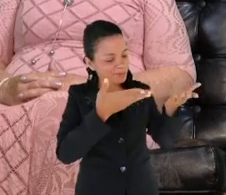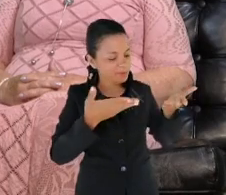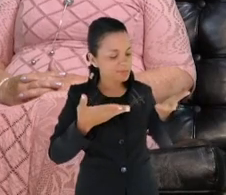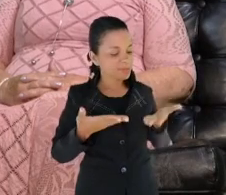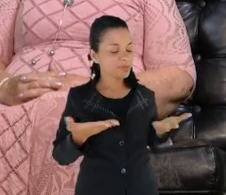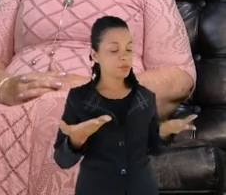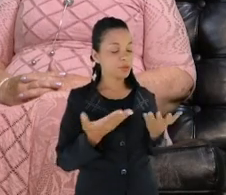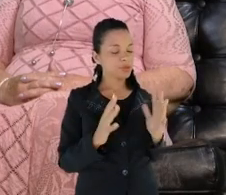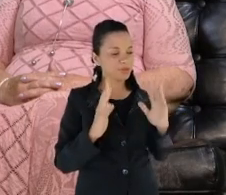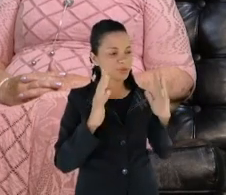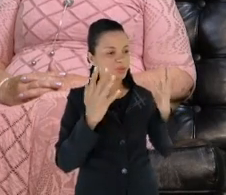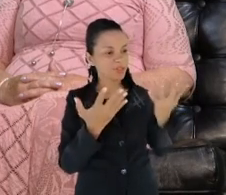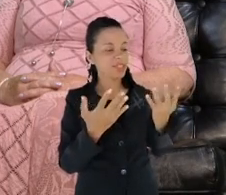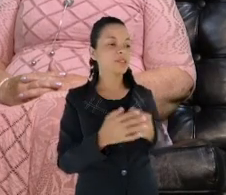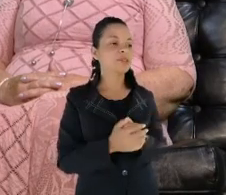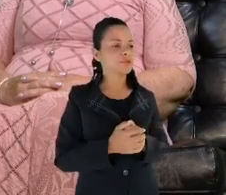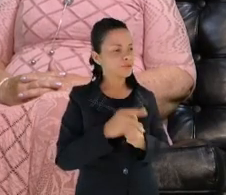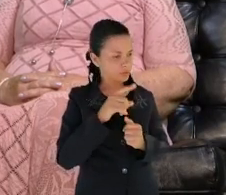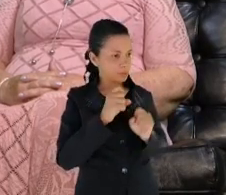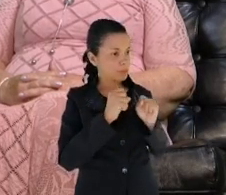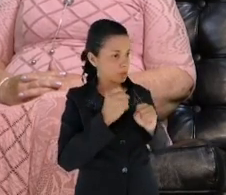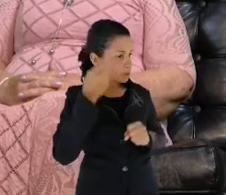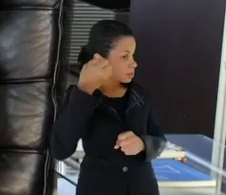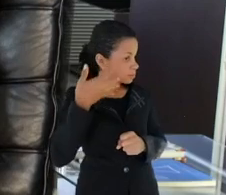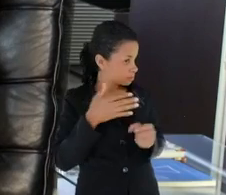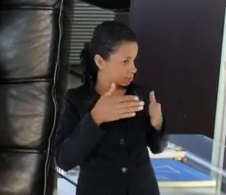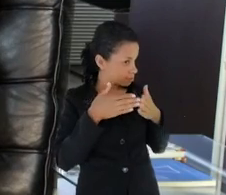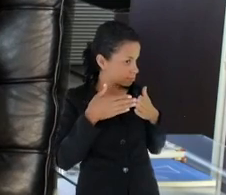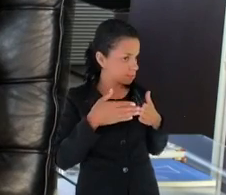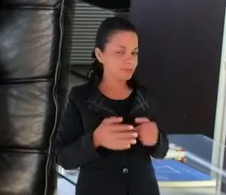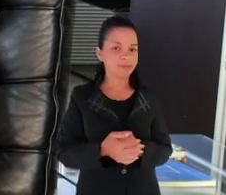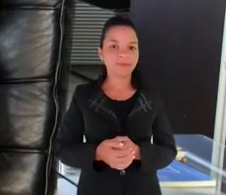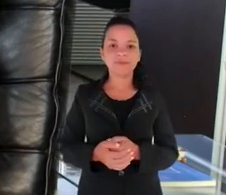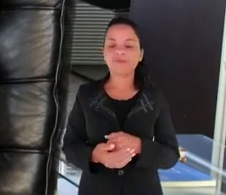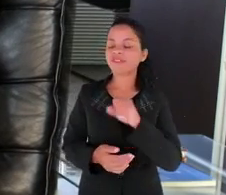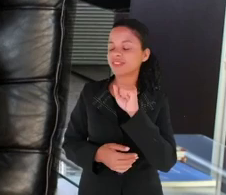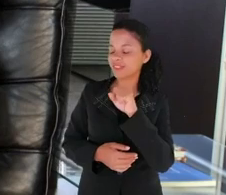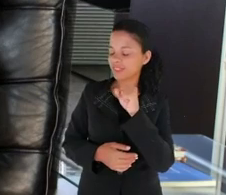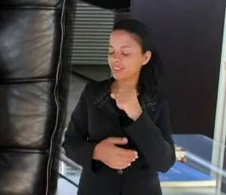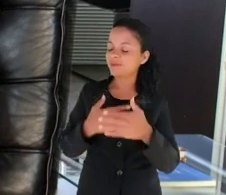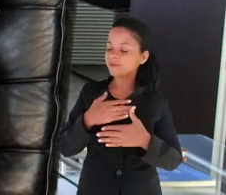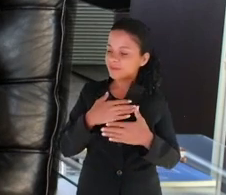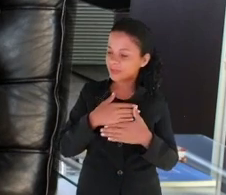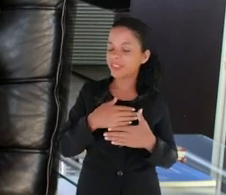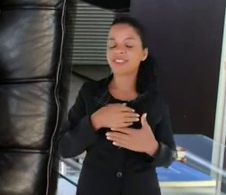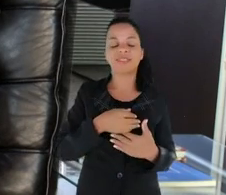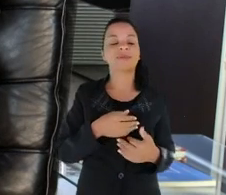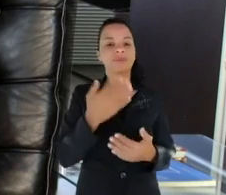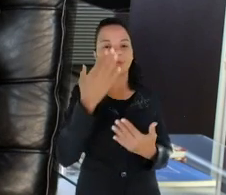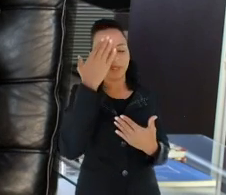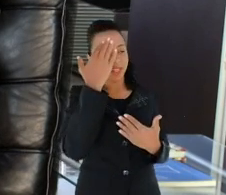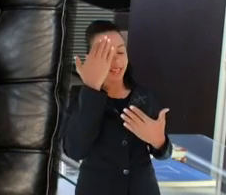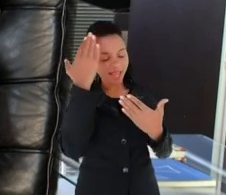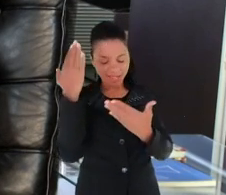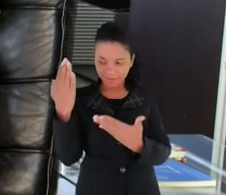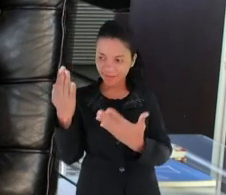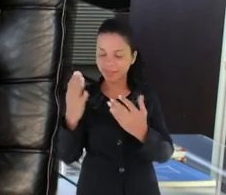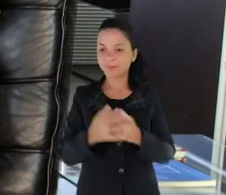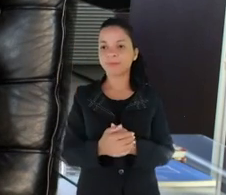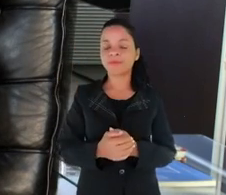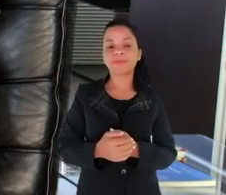evento. Gostaria de fazer a sua audiodescrição? Sim, com todo prazer, eu é que agradeço. Sou uma mulher